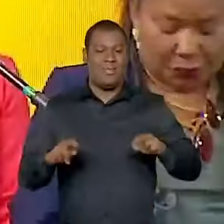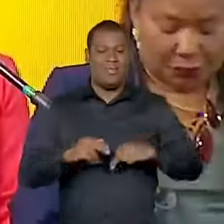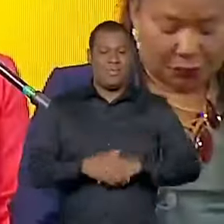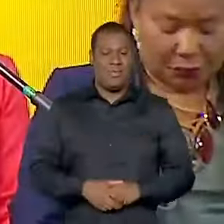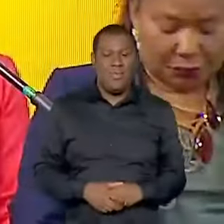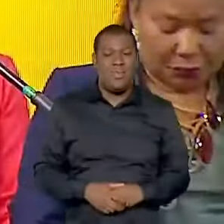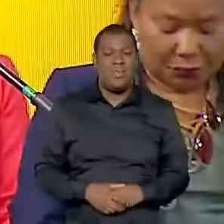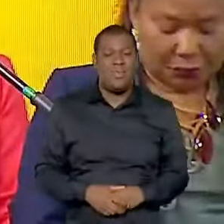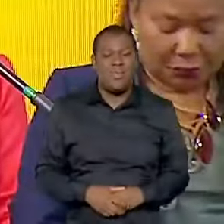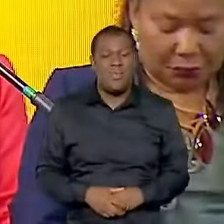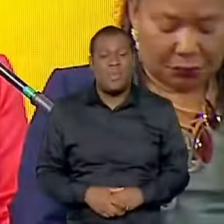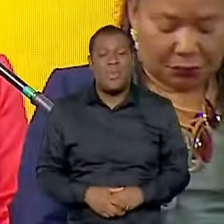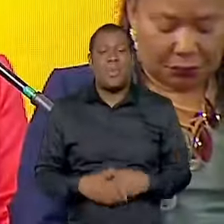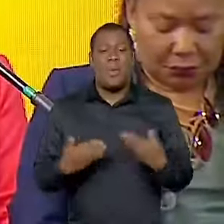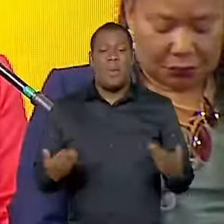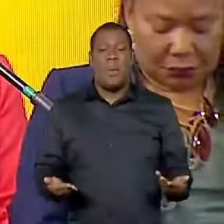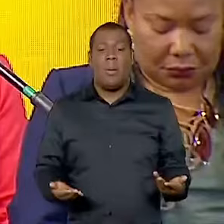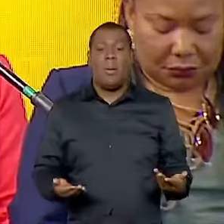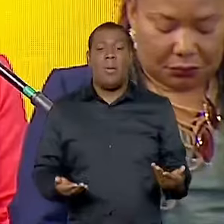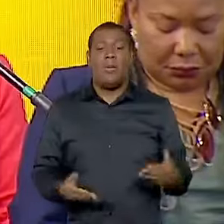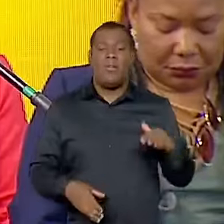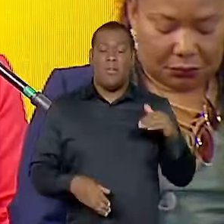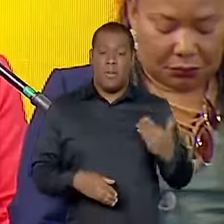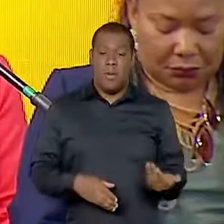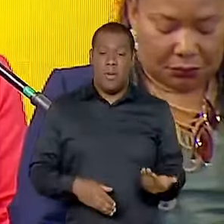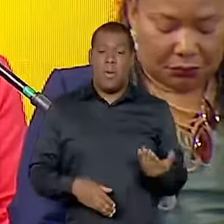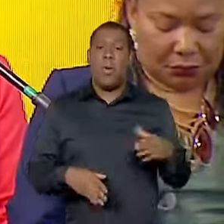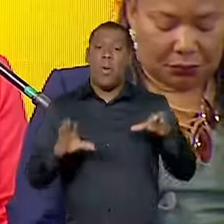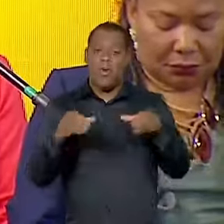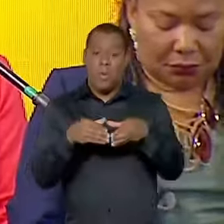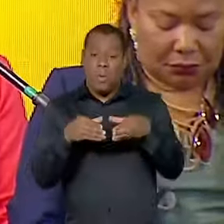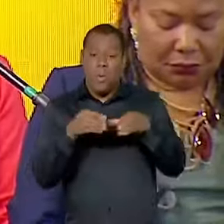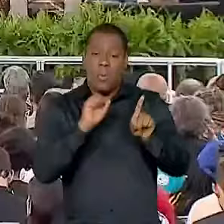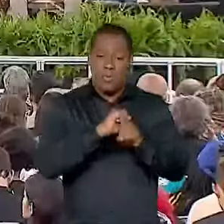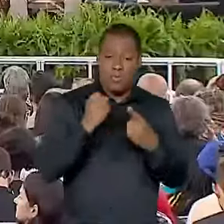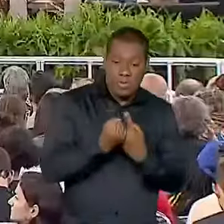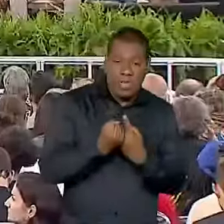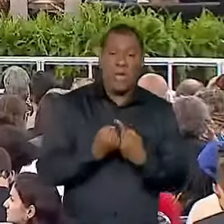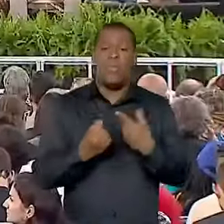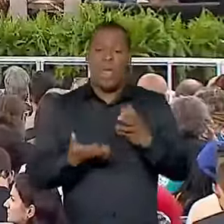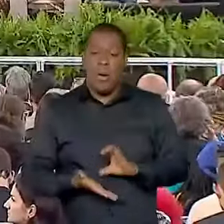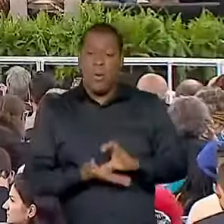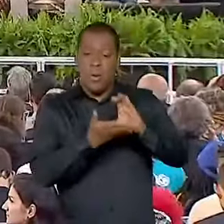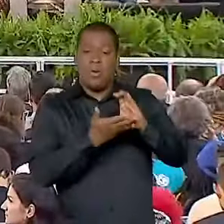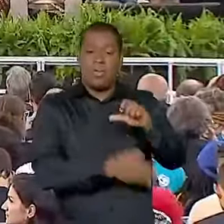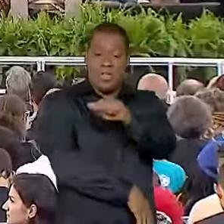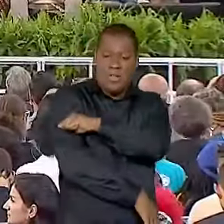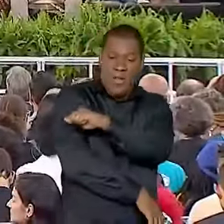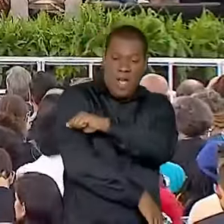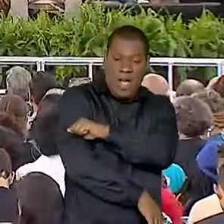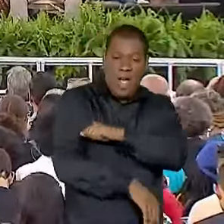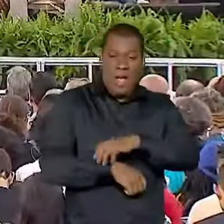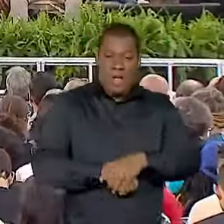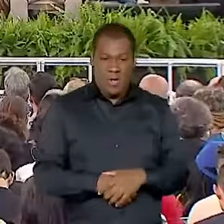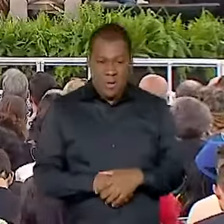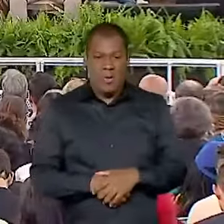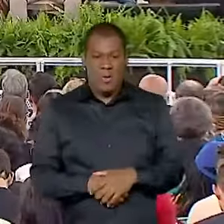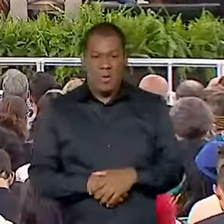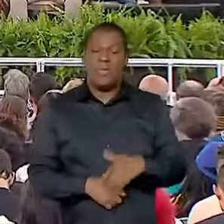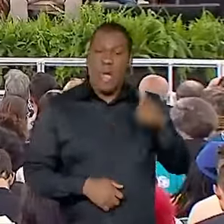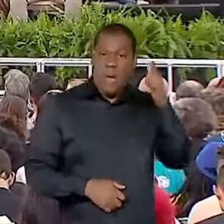E, presidente, na sua eleição, o movimento social, o movimento estudantil, tirou mais de 2 milhões de